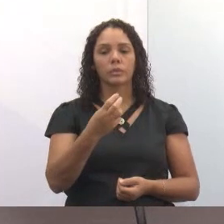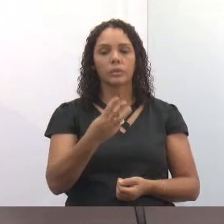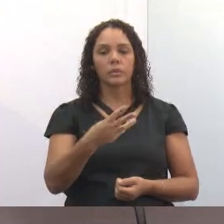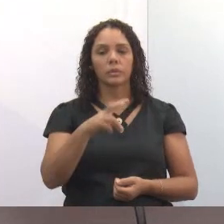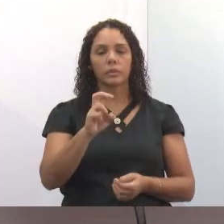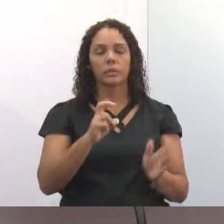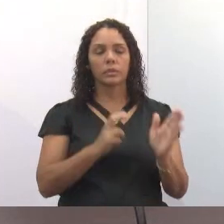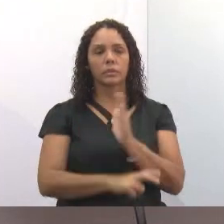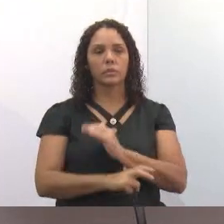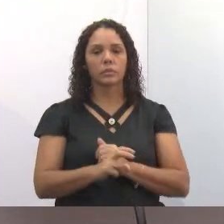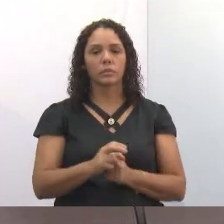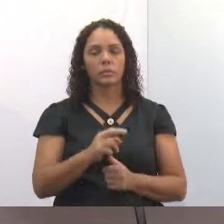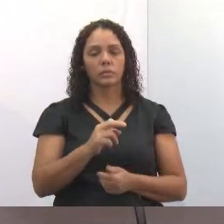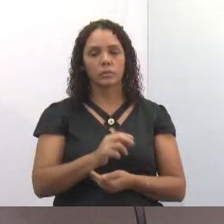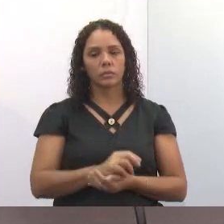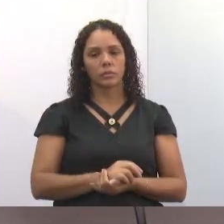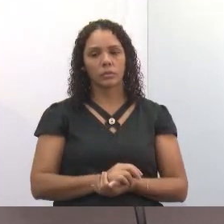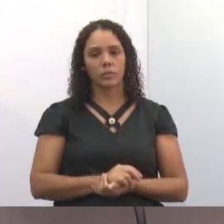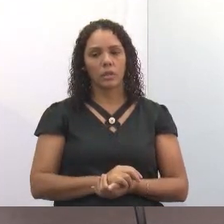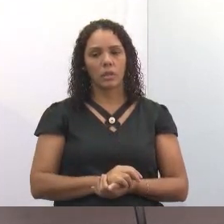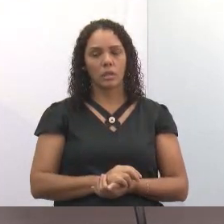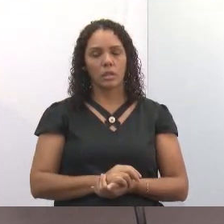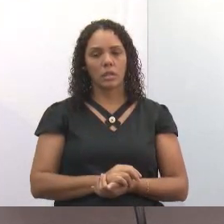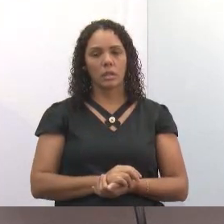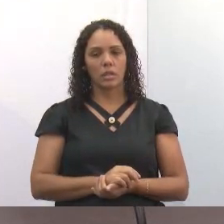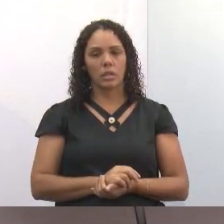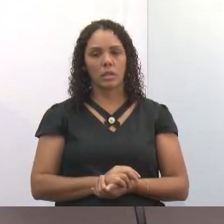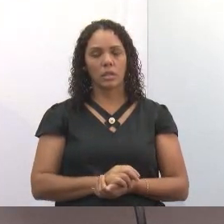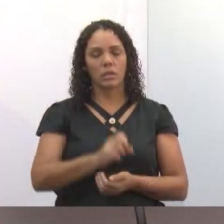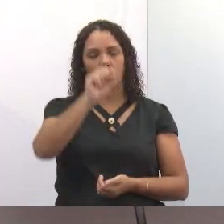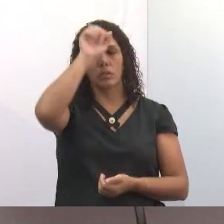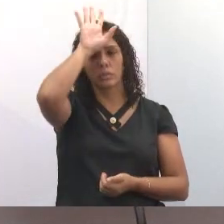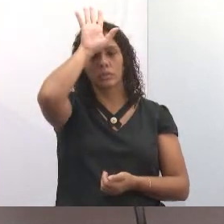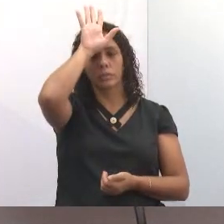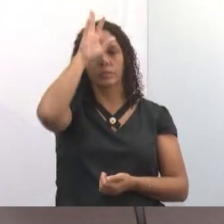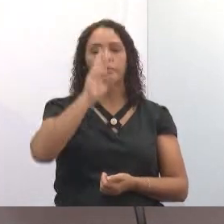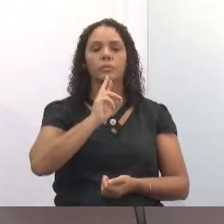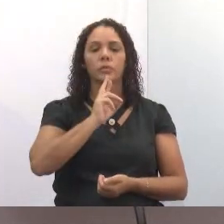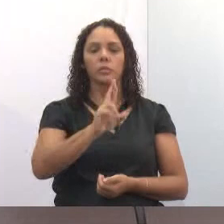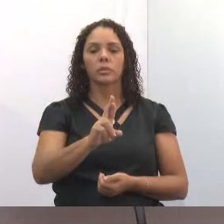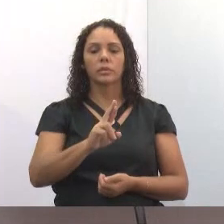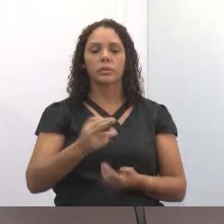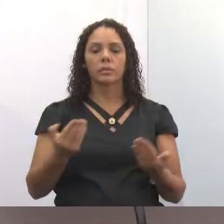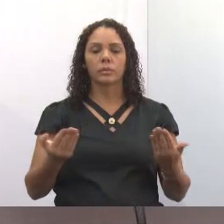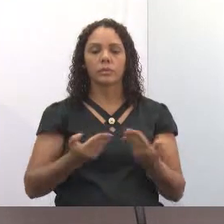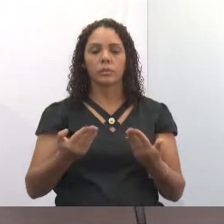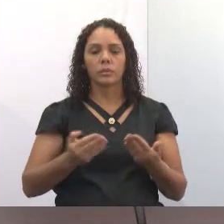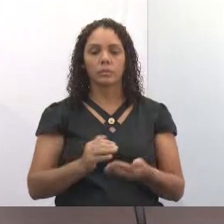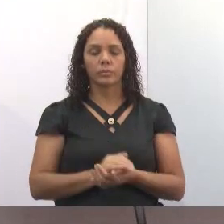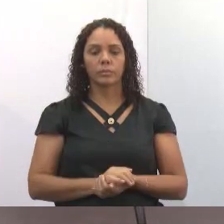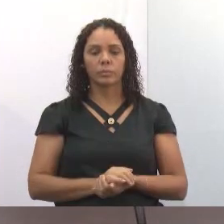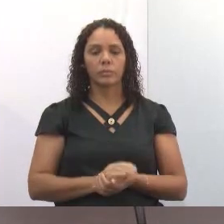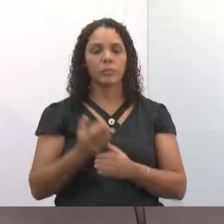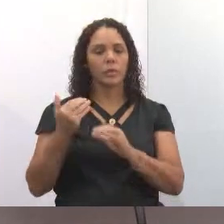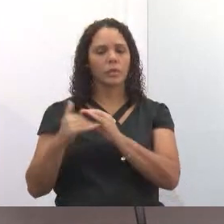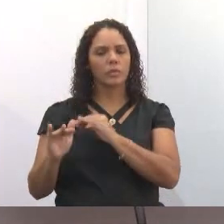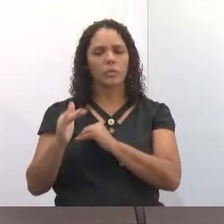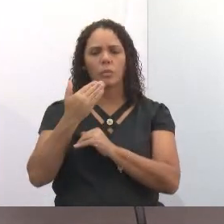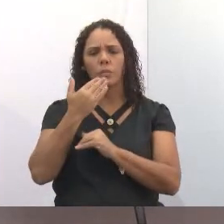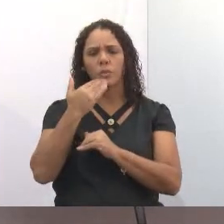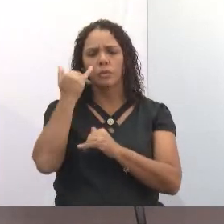do vereador, do pedido de informações do vereador Rodrigo Salomão, que foi feito